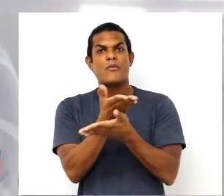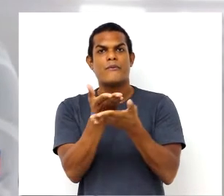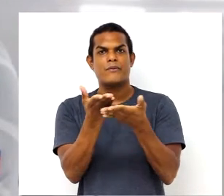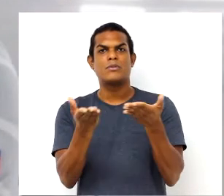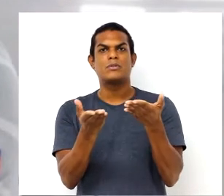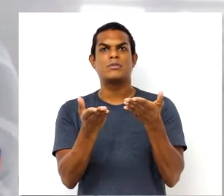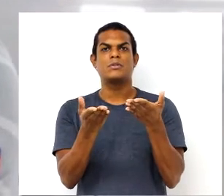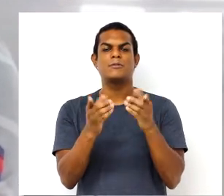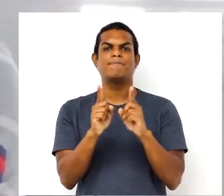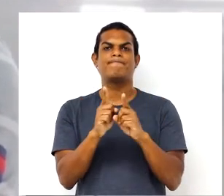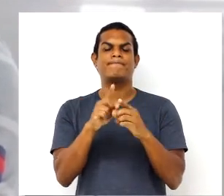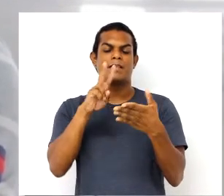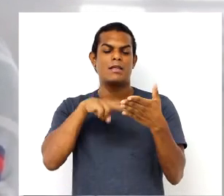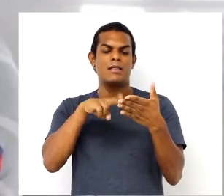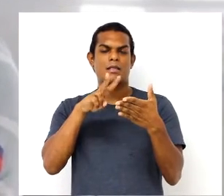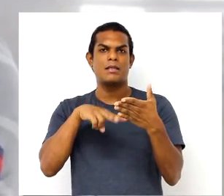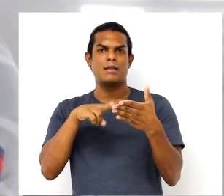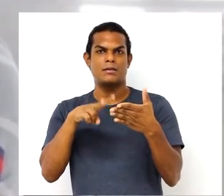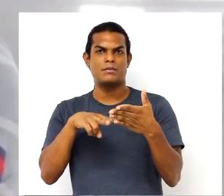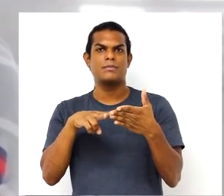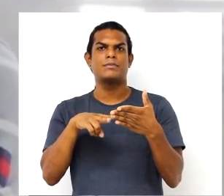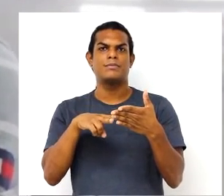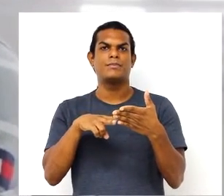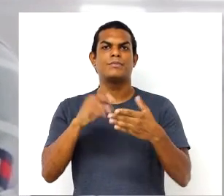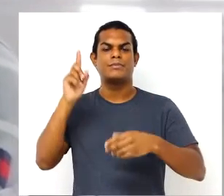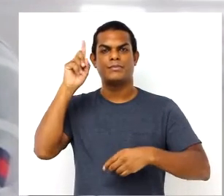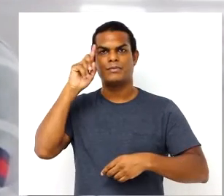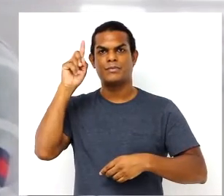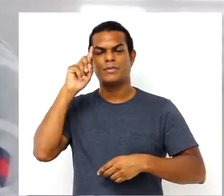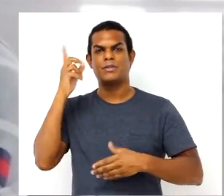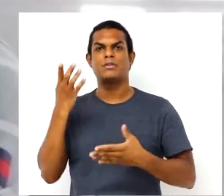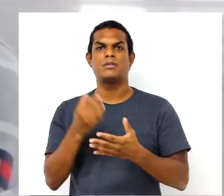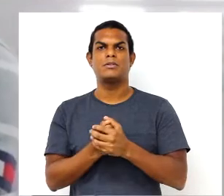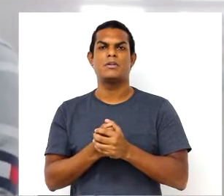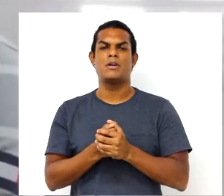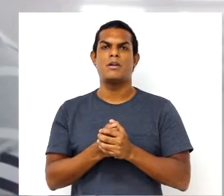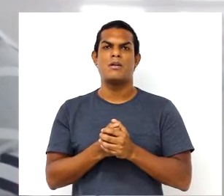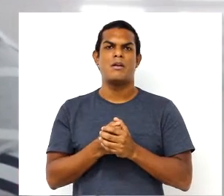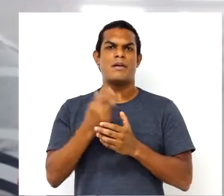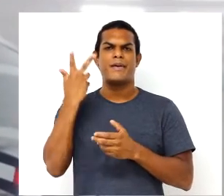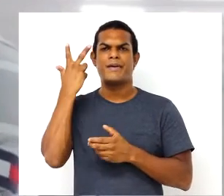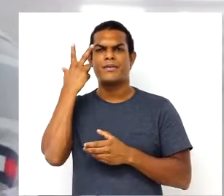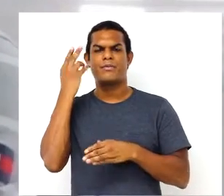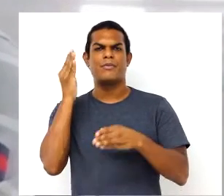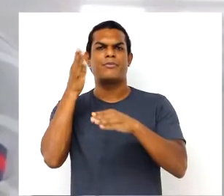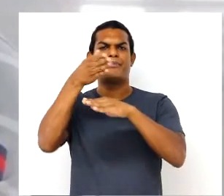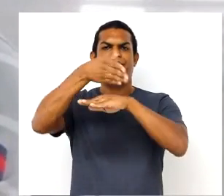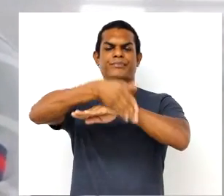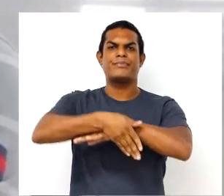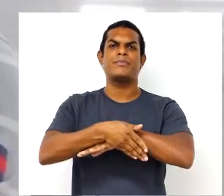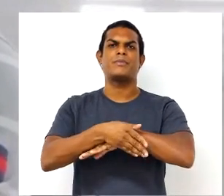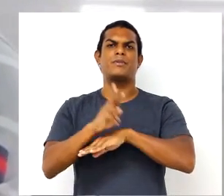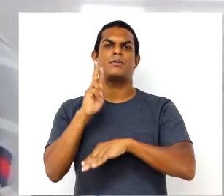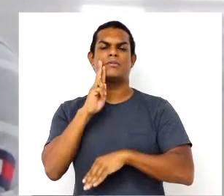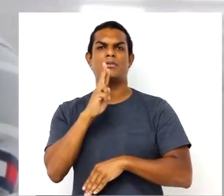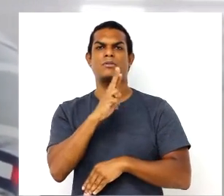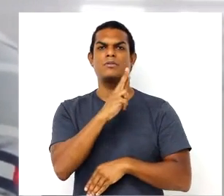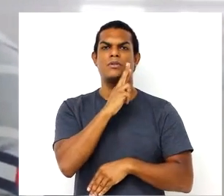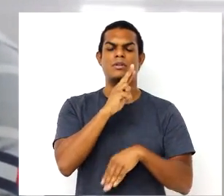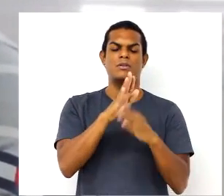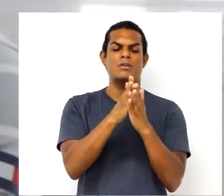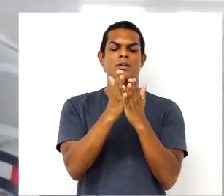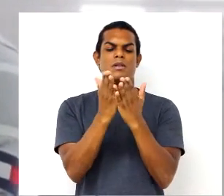dia. É comum, quando a gente vai a um restaurante, a gente se relaciona com um cardápio. Quando a gente